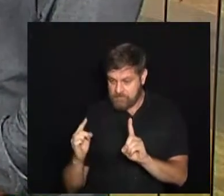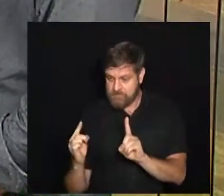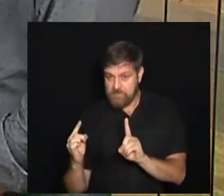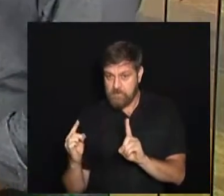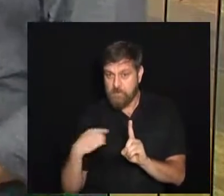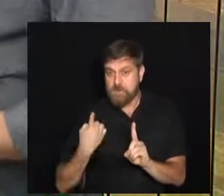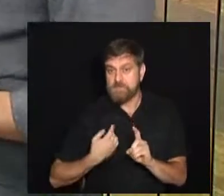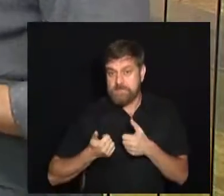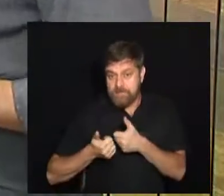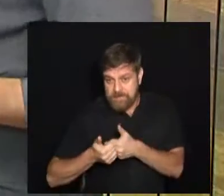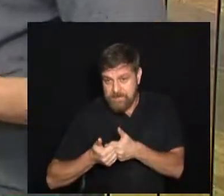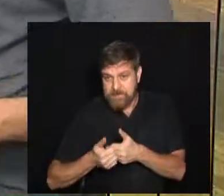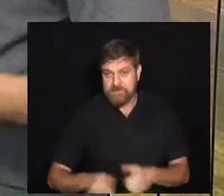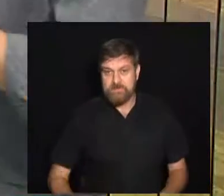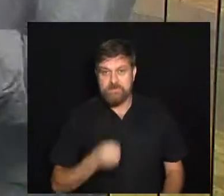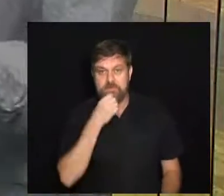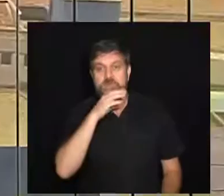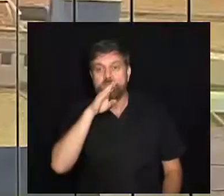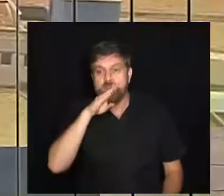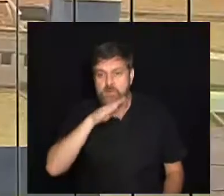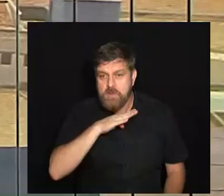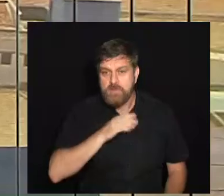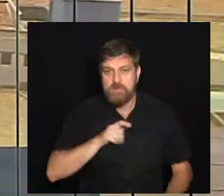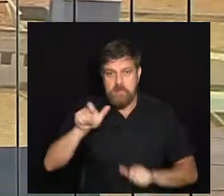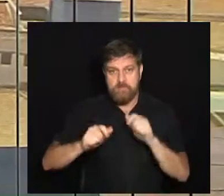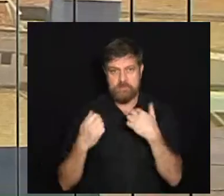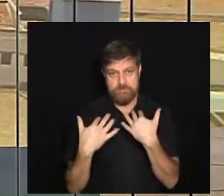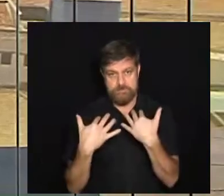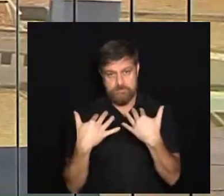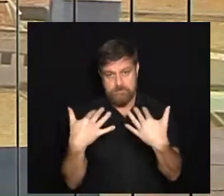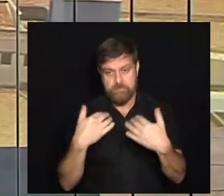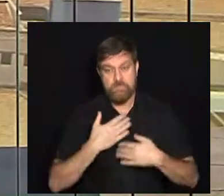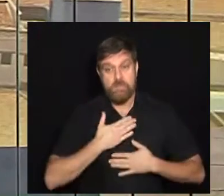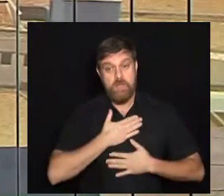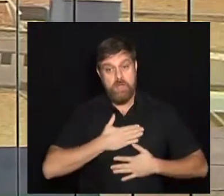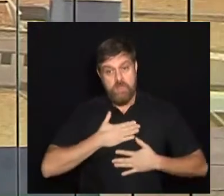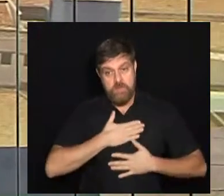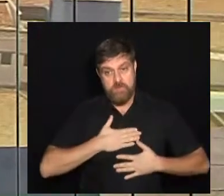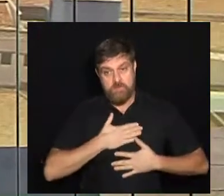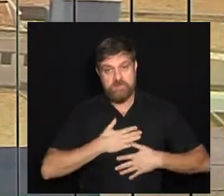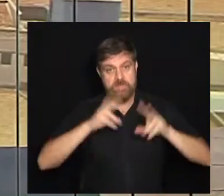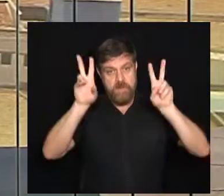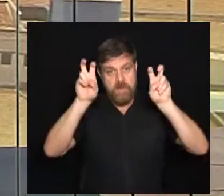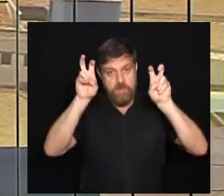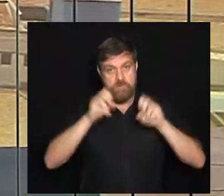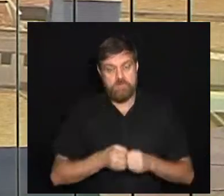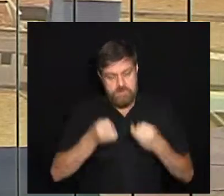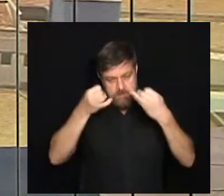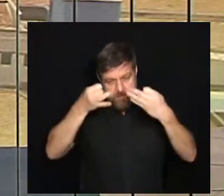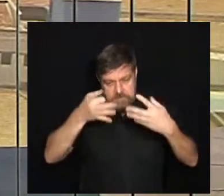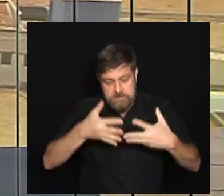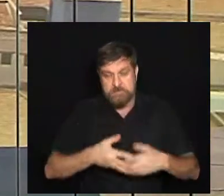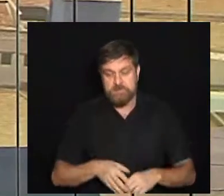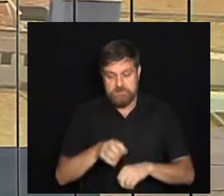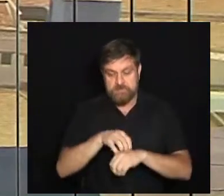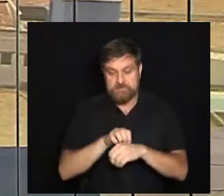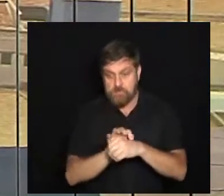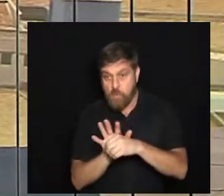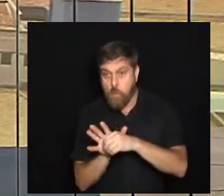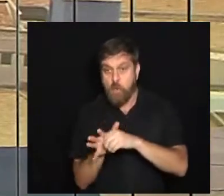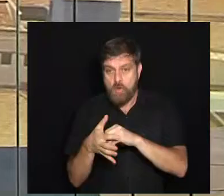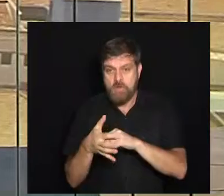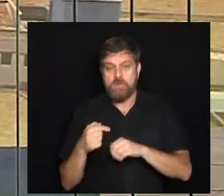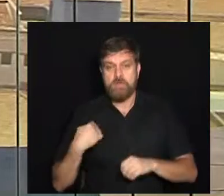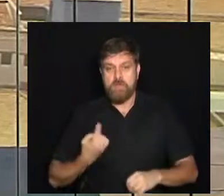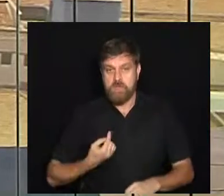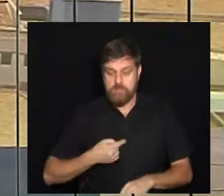gente está muito perto é tem boa tarde boa tarde os espectadores da tv câmara um prazer conversar sobre essa situação do coronavírus aqui e é